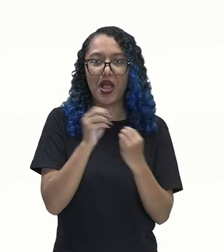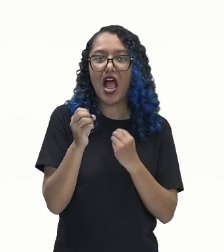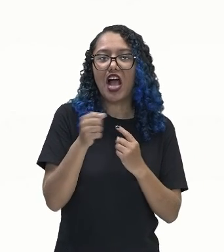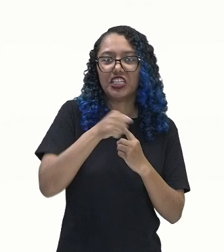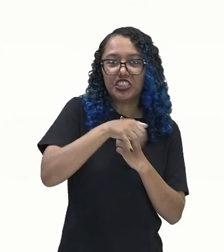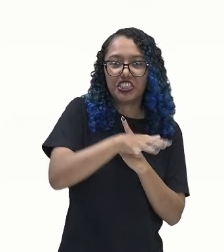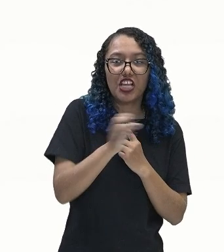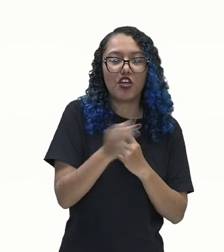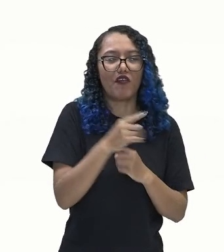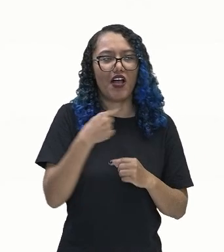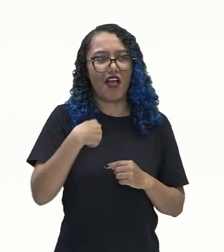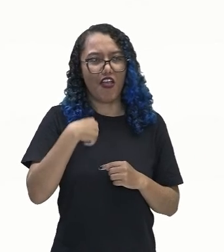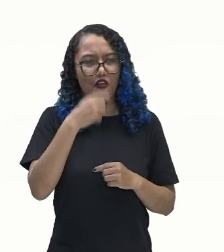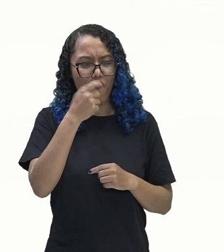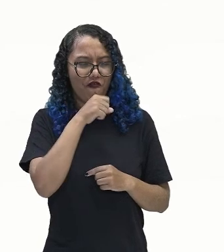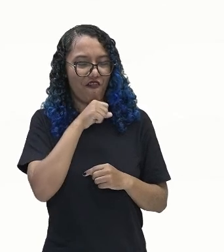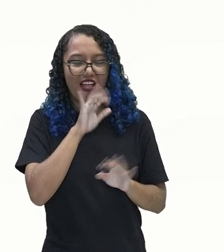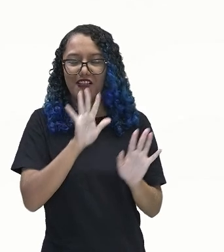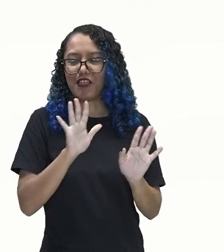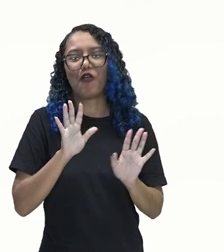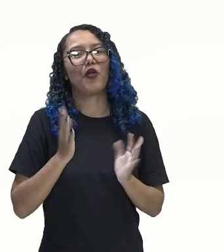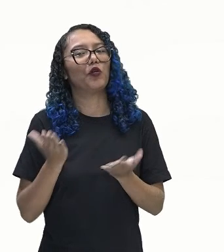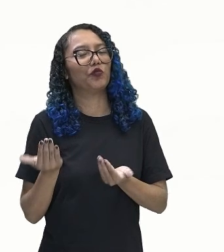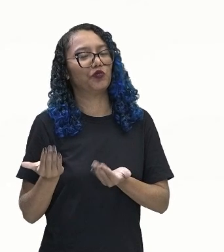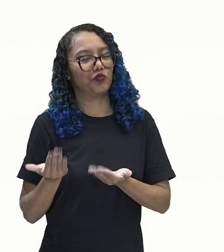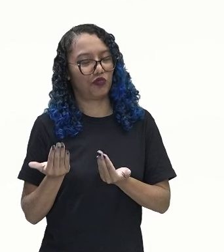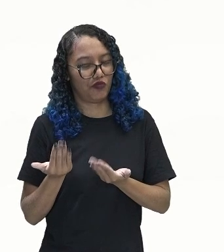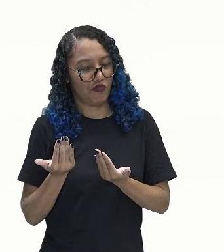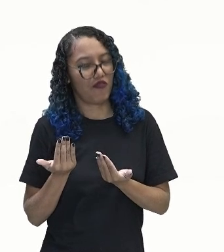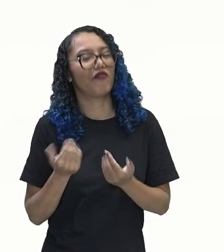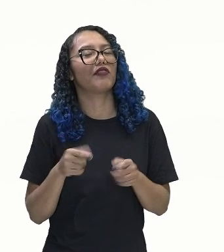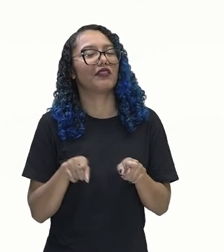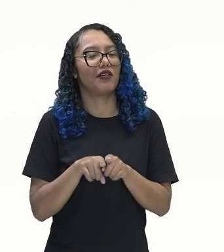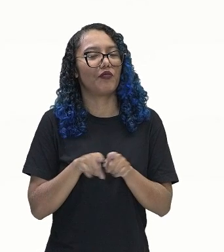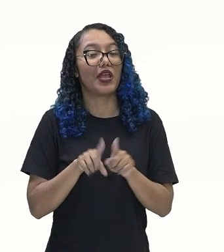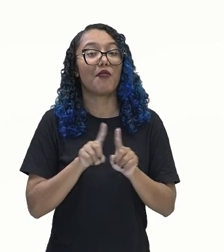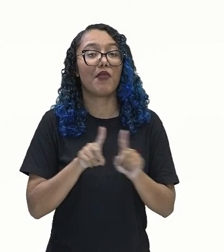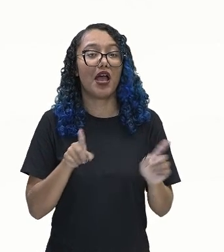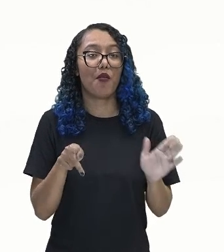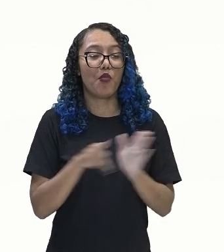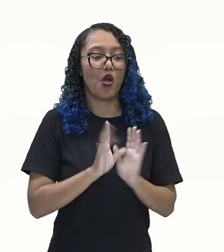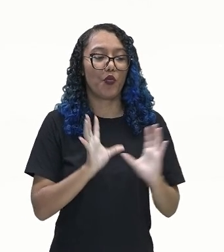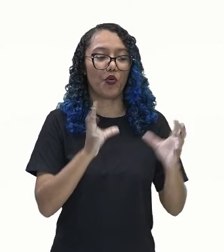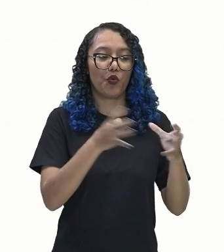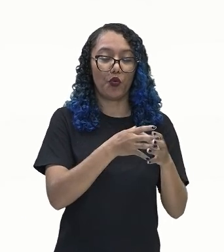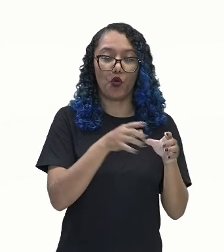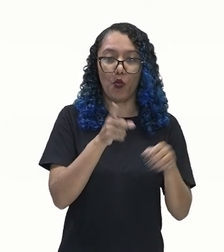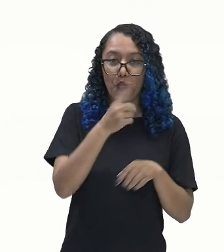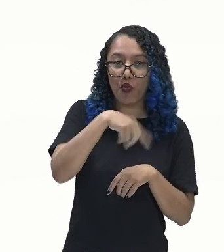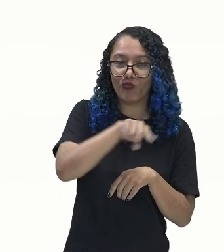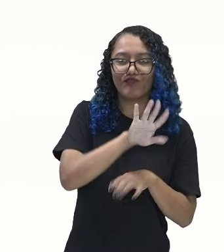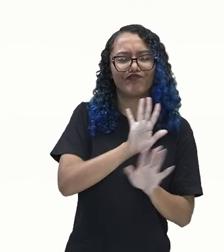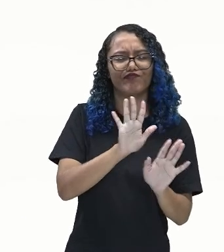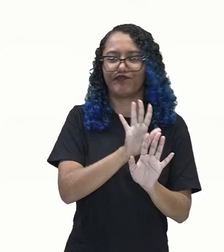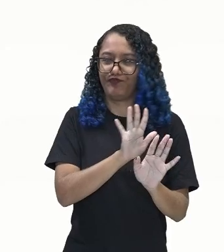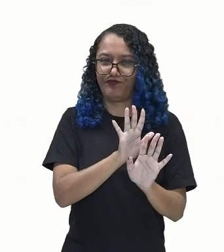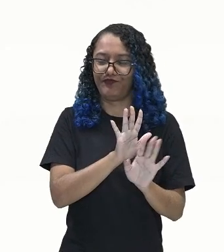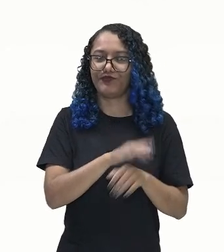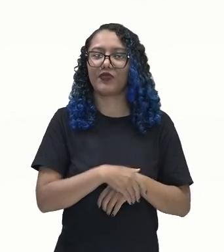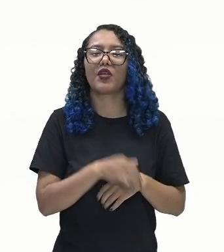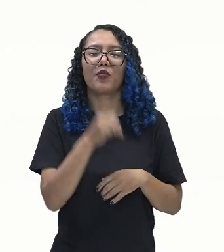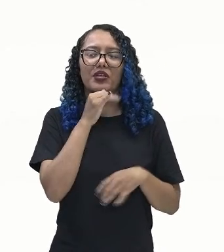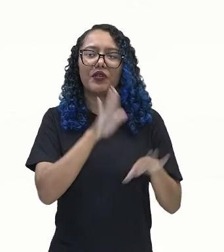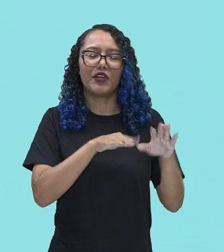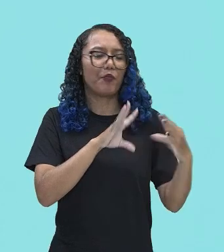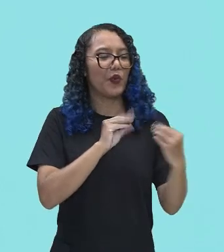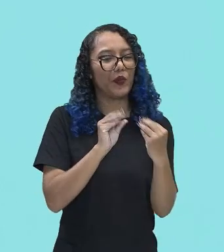seja velha, tá? Sou super nova, mas eu não faço parte do grupinho de jovens de vocês. E de repente vocês começam a